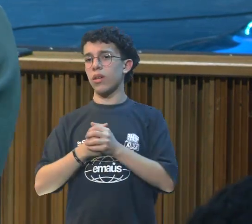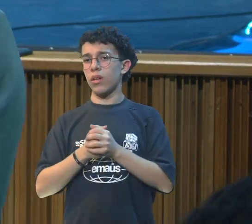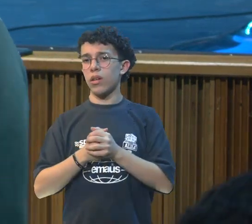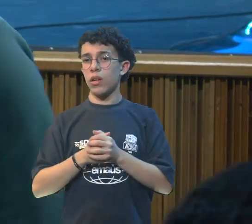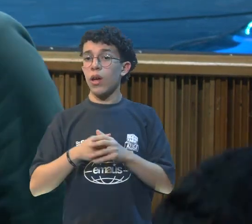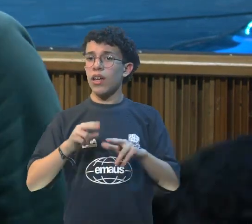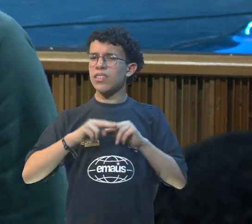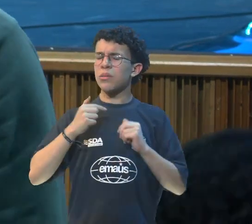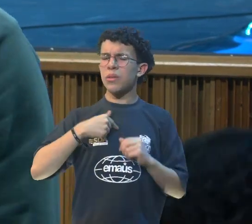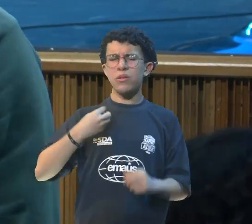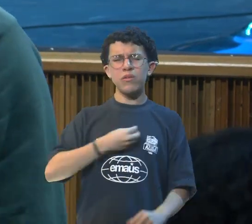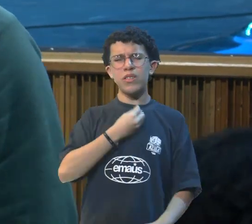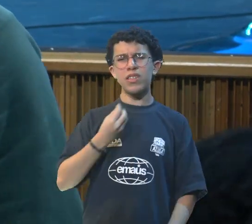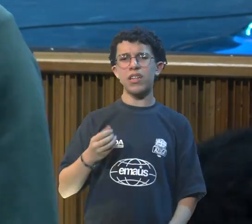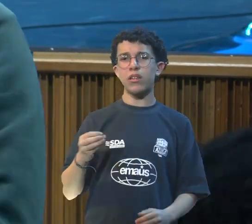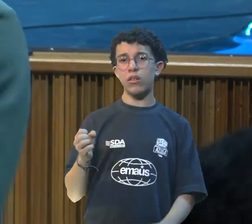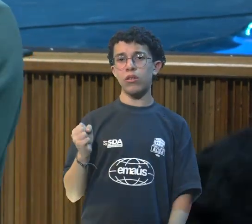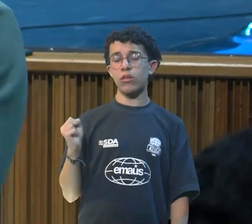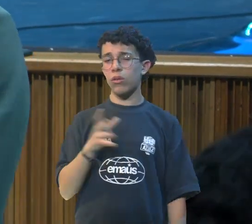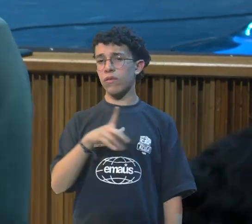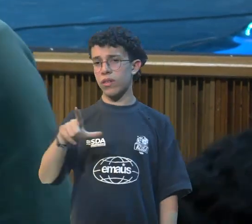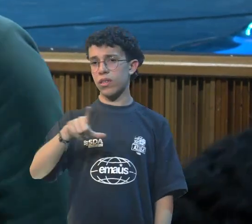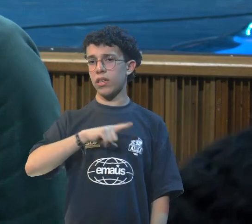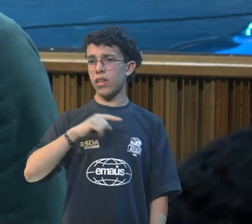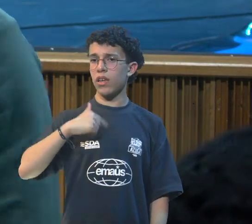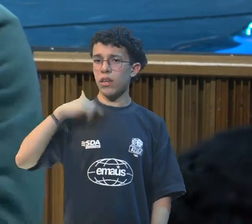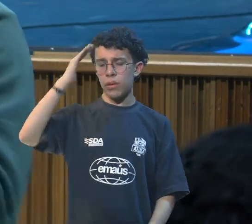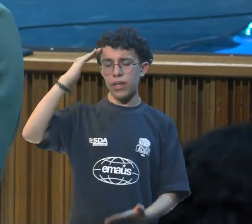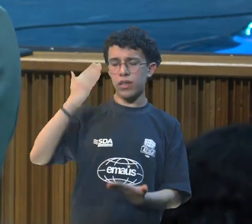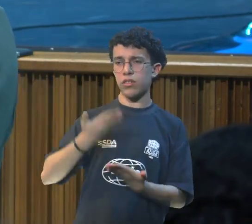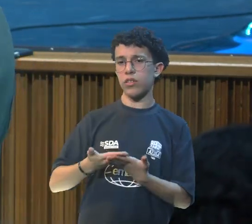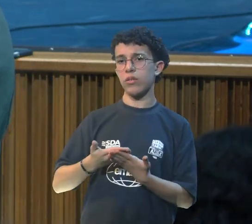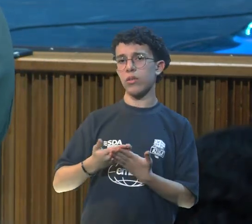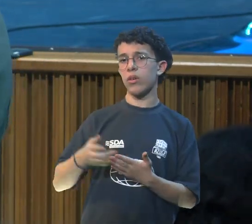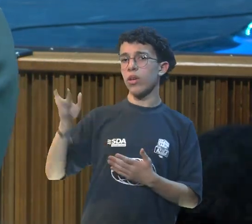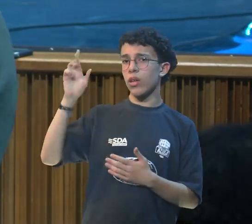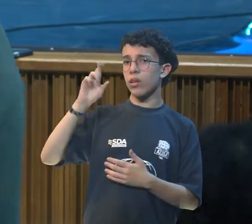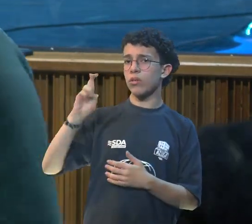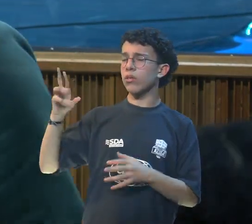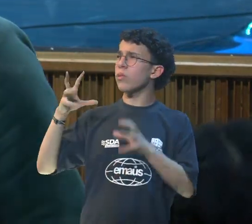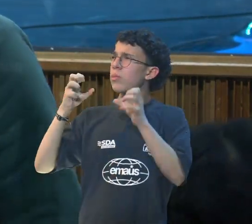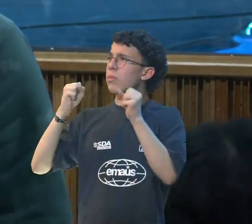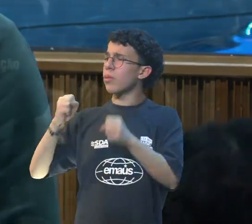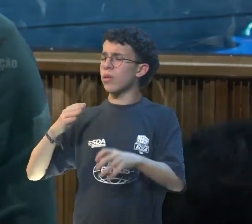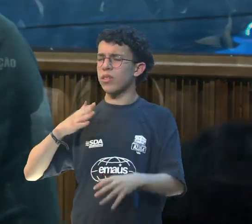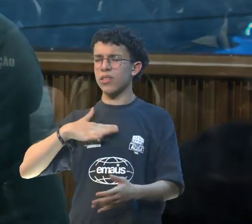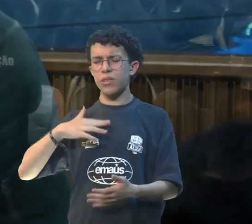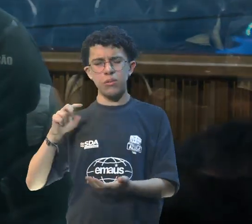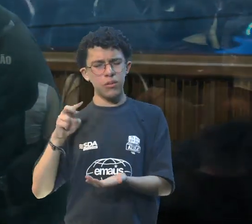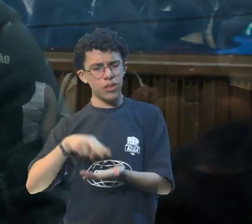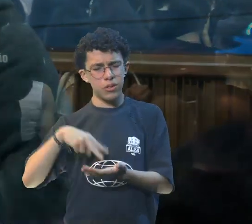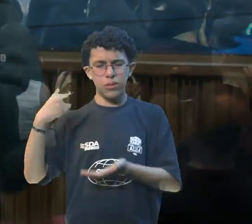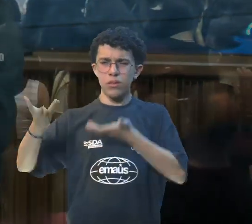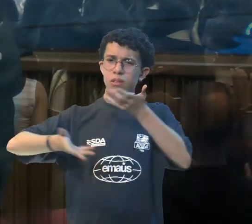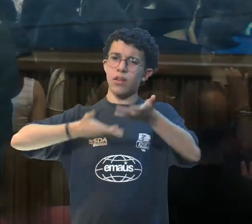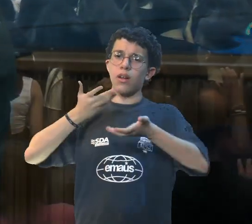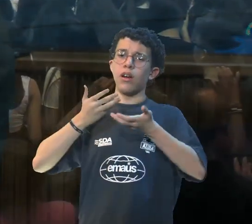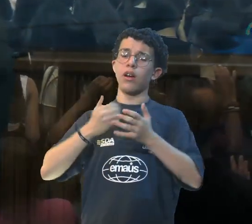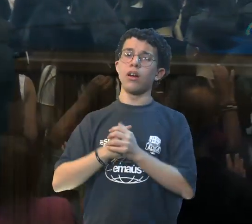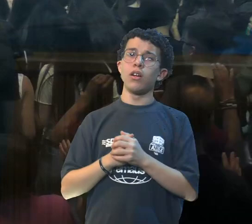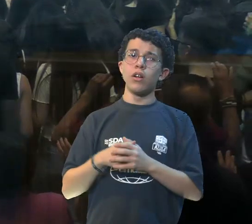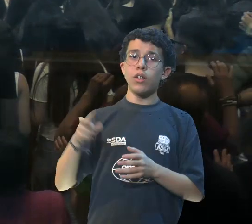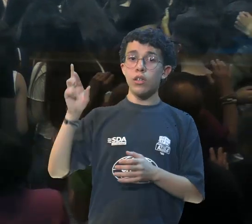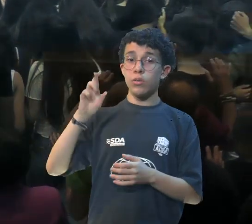dar vida nova. Eu creio que o Senhor pode me ressuscitar, que o